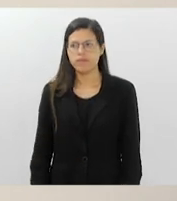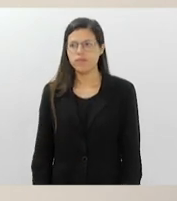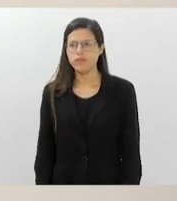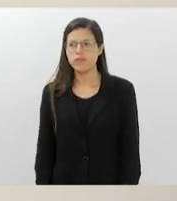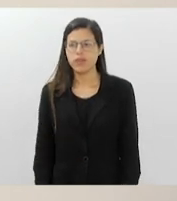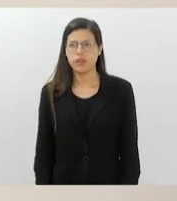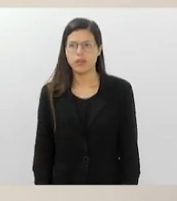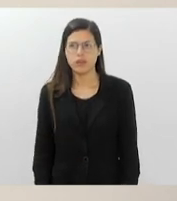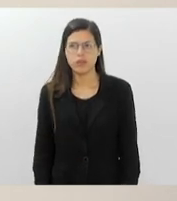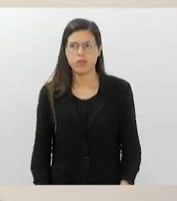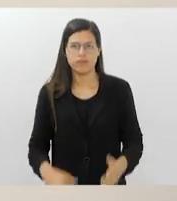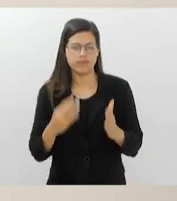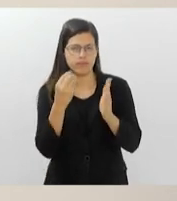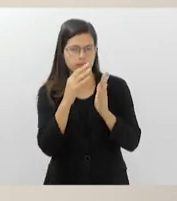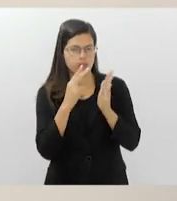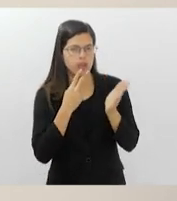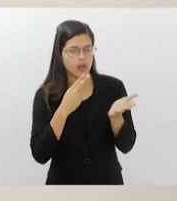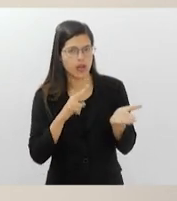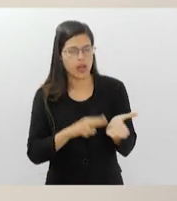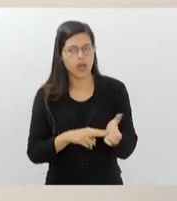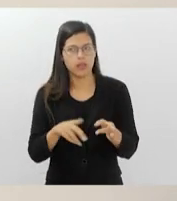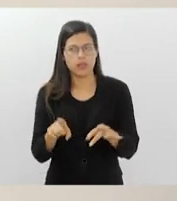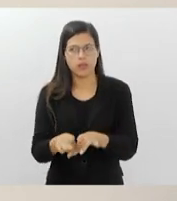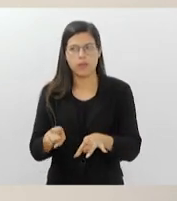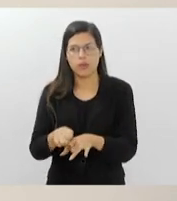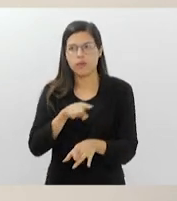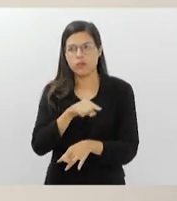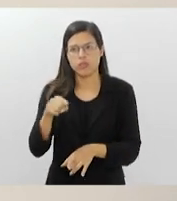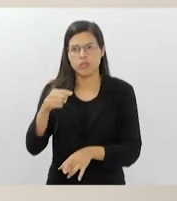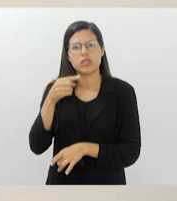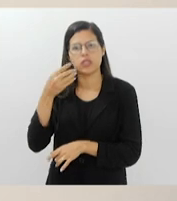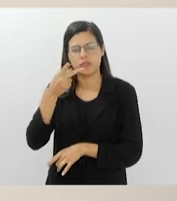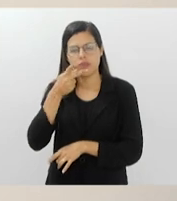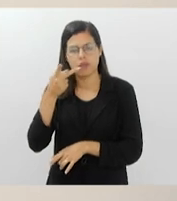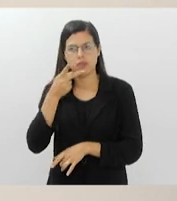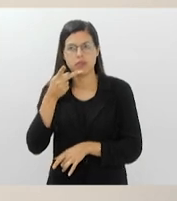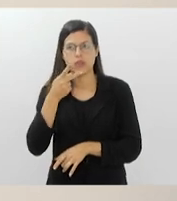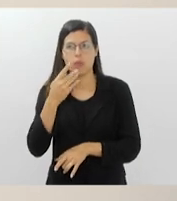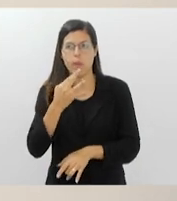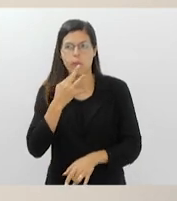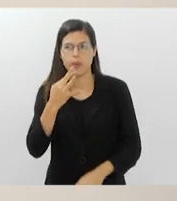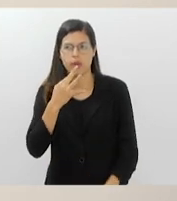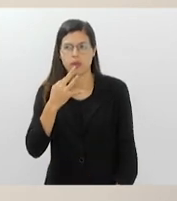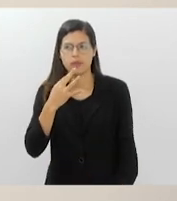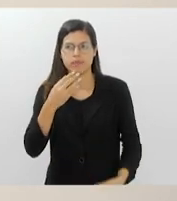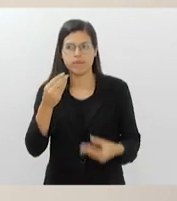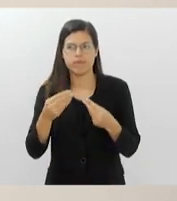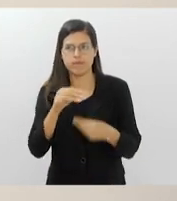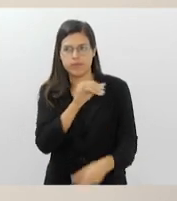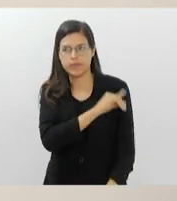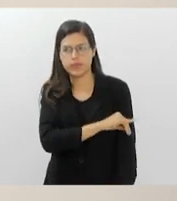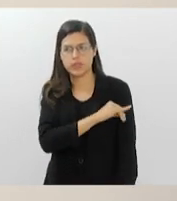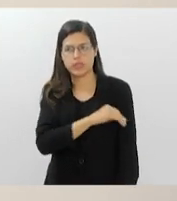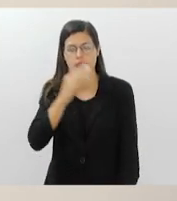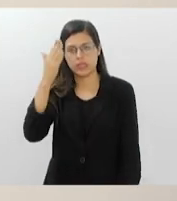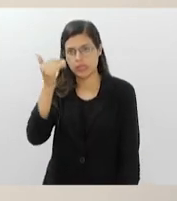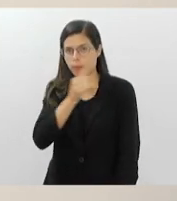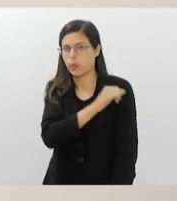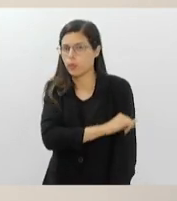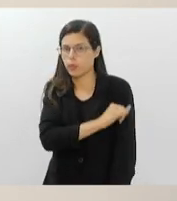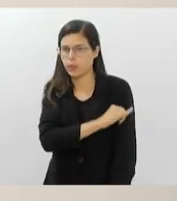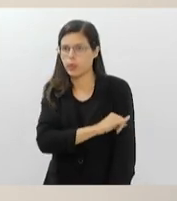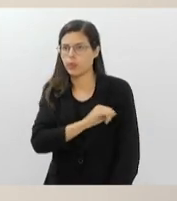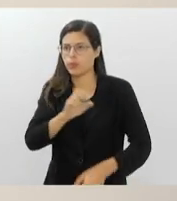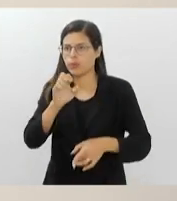colocado aqui na carta como foi colocado aqui por vocês como vocês conhecem aqui o cenário do Rio de Janeiro a gente sabe que o Rio de Janeiro é um dos